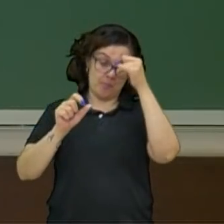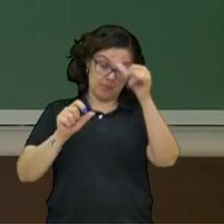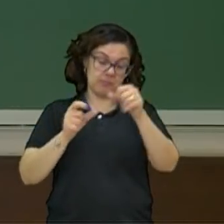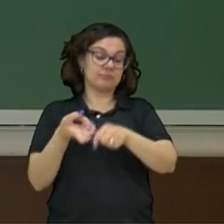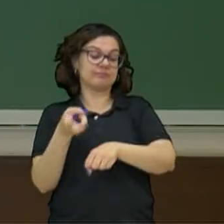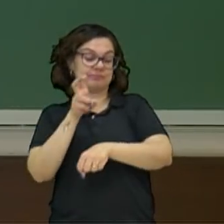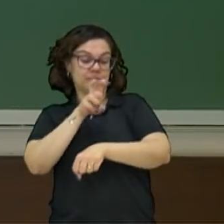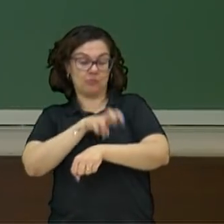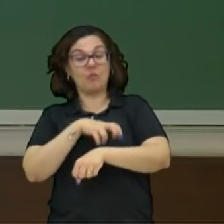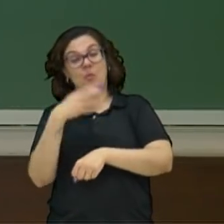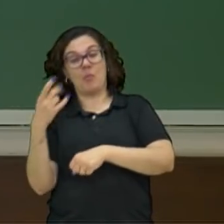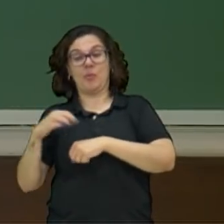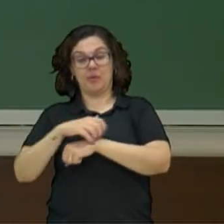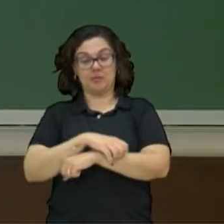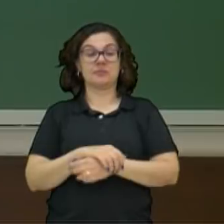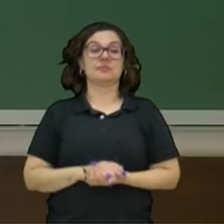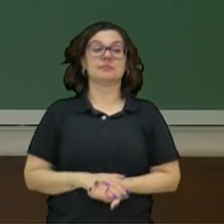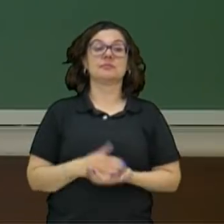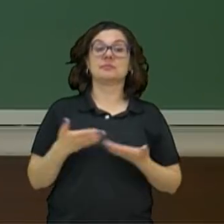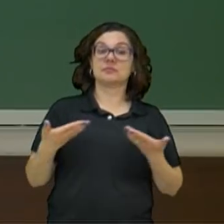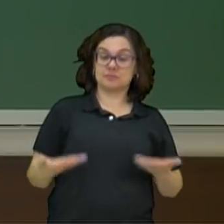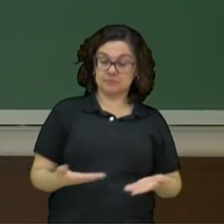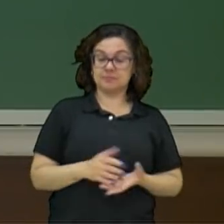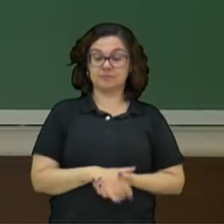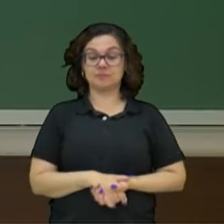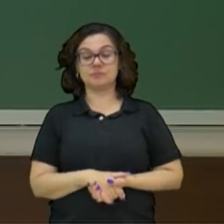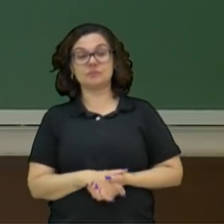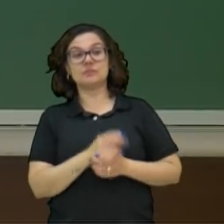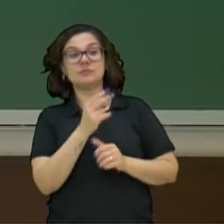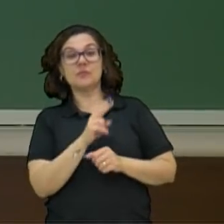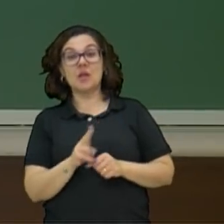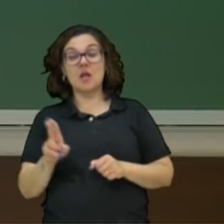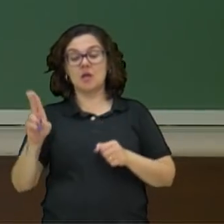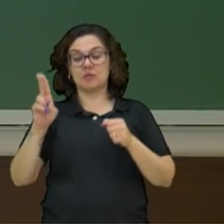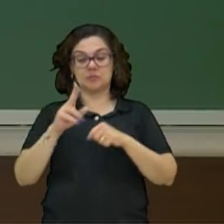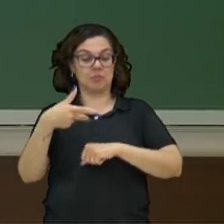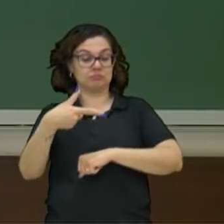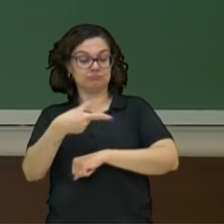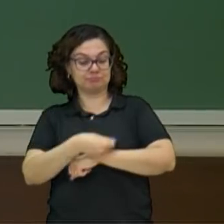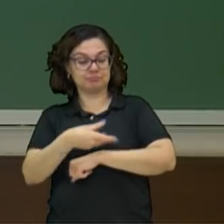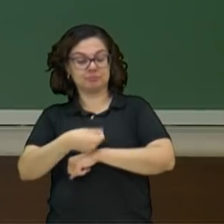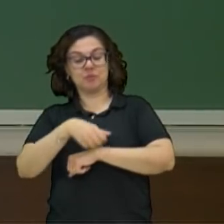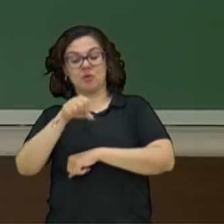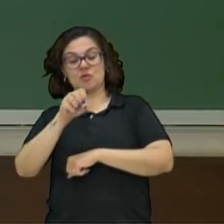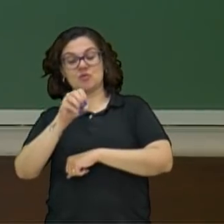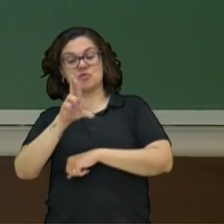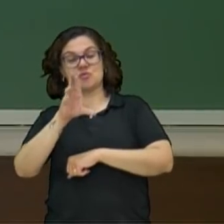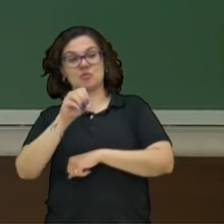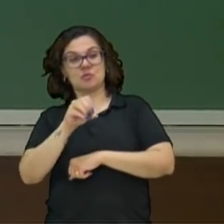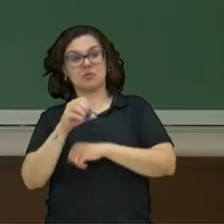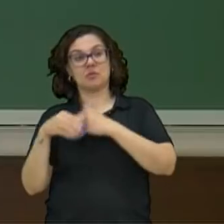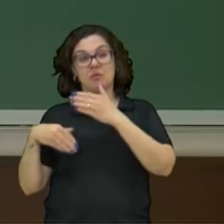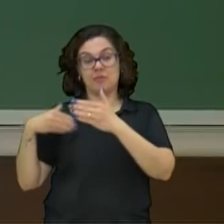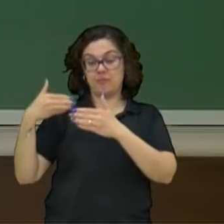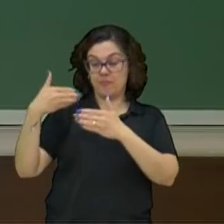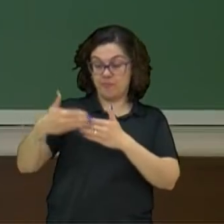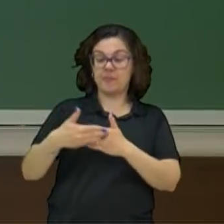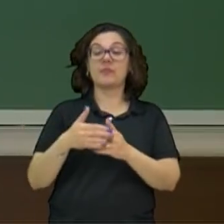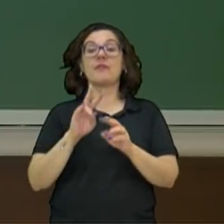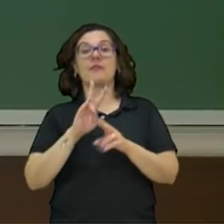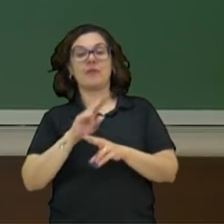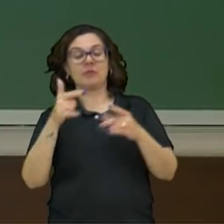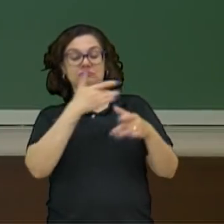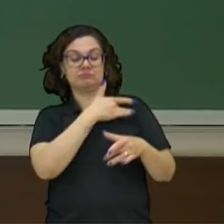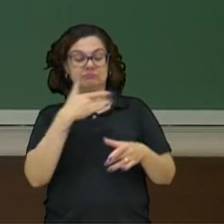daquela cobra, tá? E aí, né? Recebendo a tempo essas doses desse soro, por conter os anticorpos,